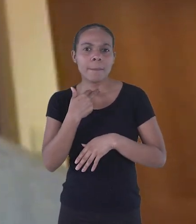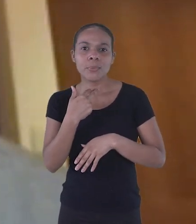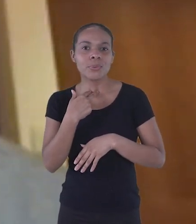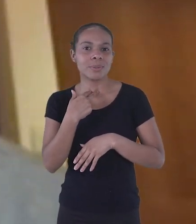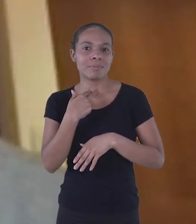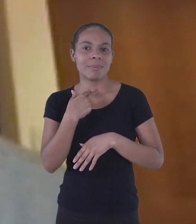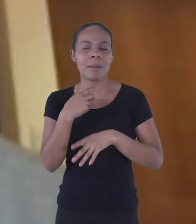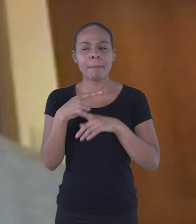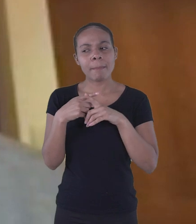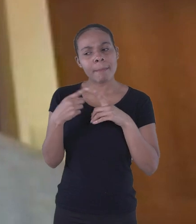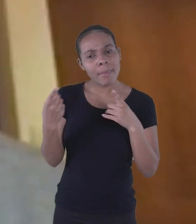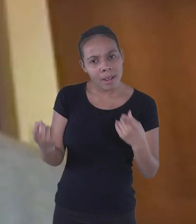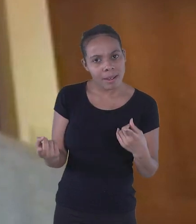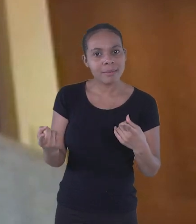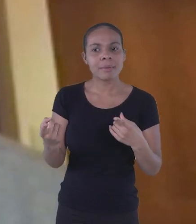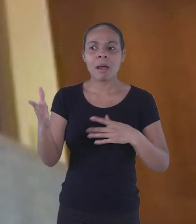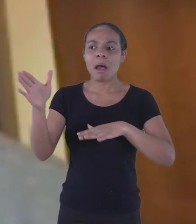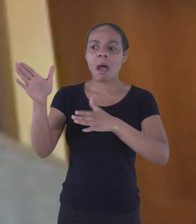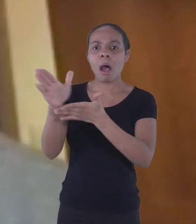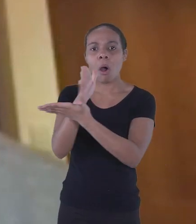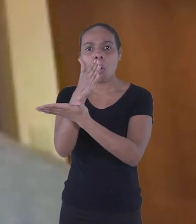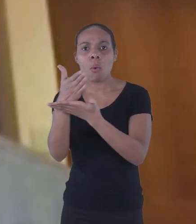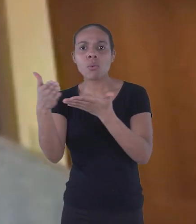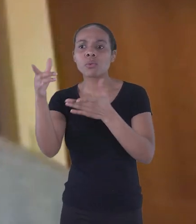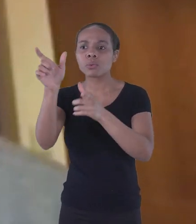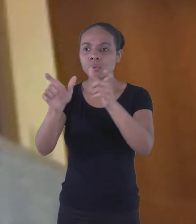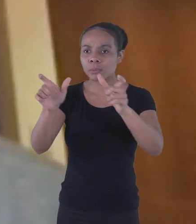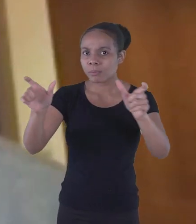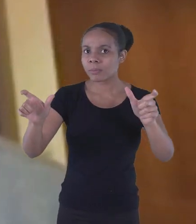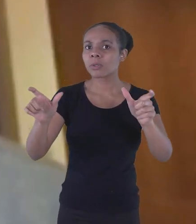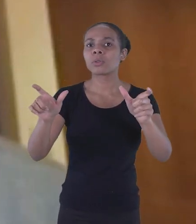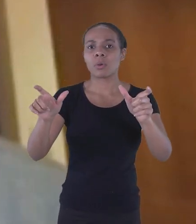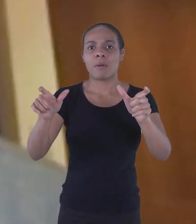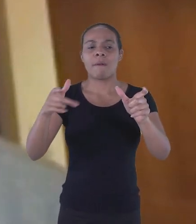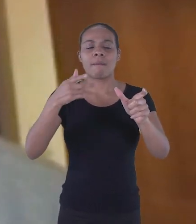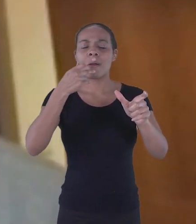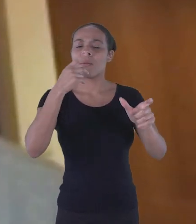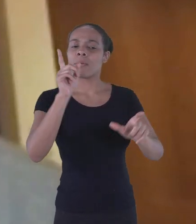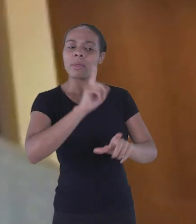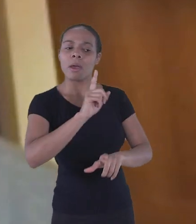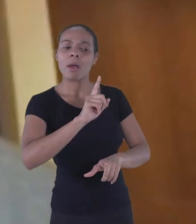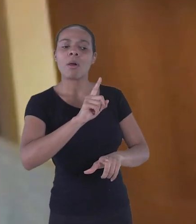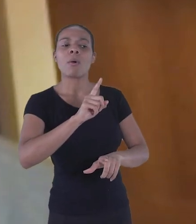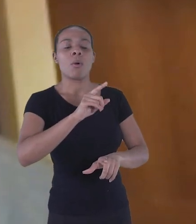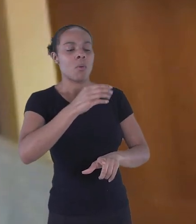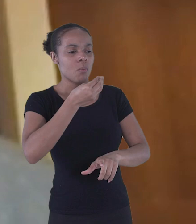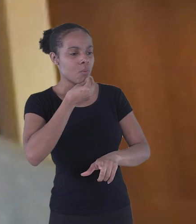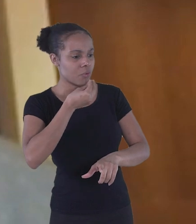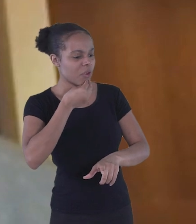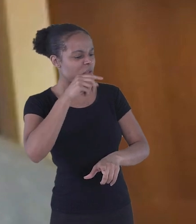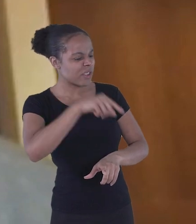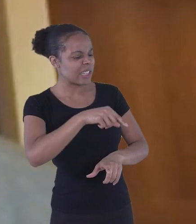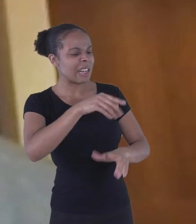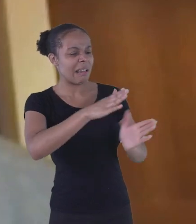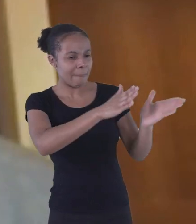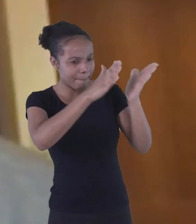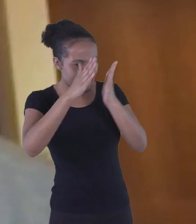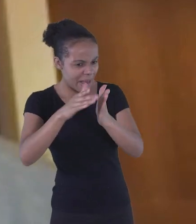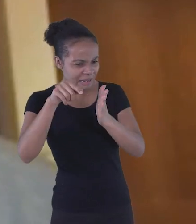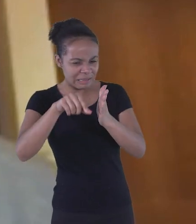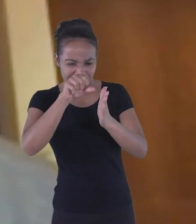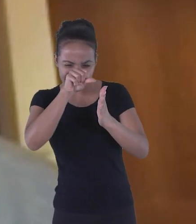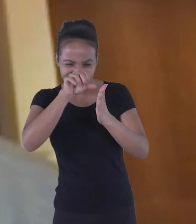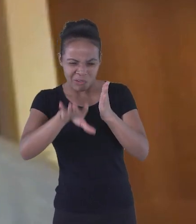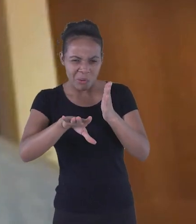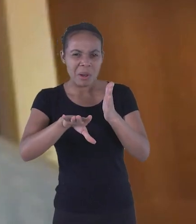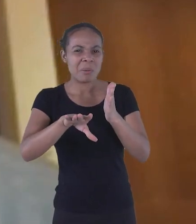alguns editores chegaram a defender um pouco essa linha, que esse capítulo devia ser tirado, que os detalhes